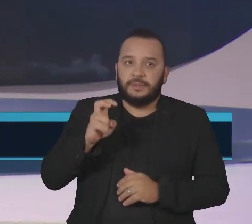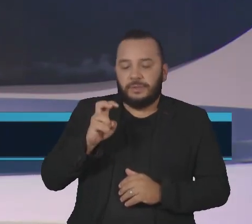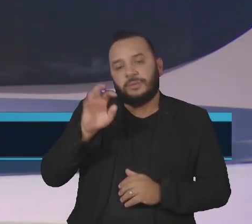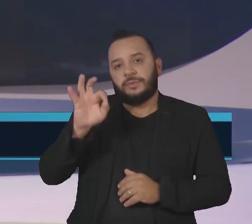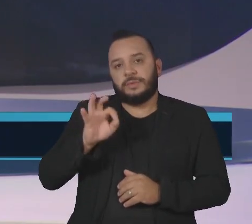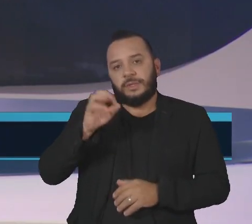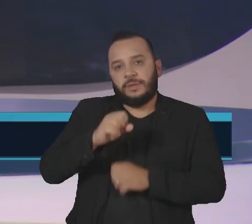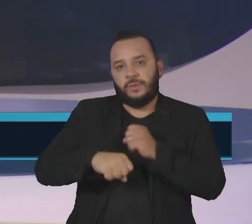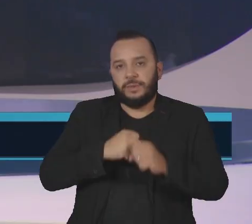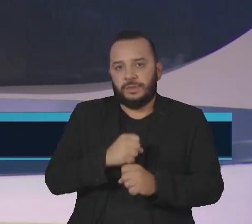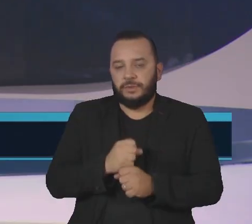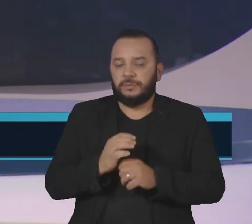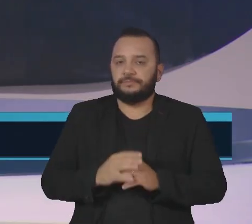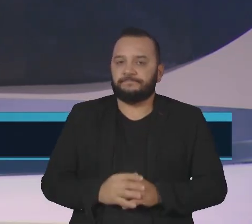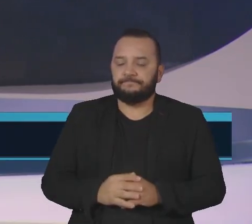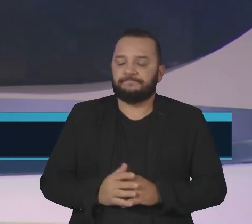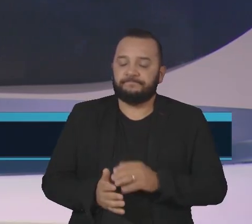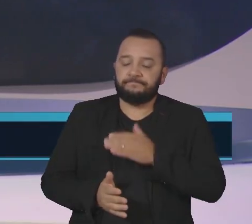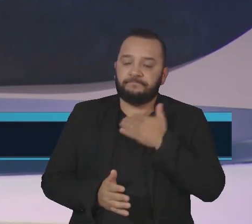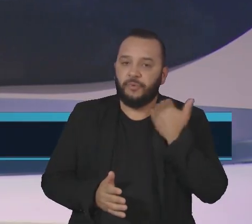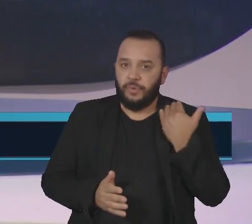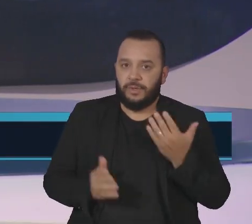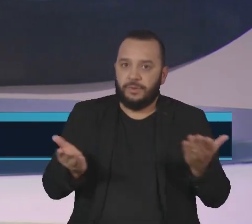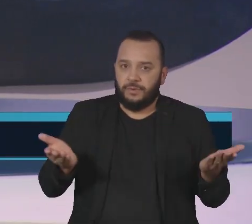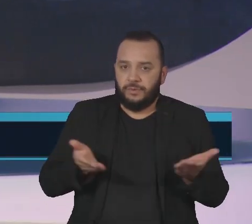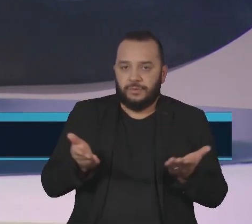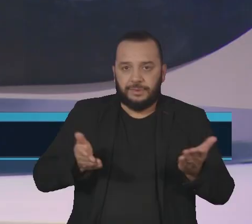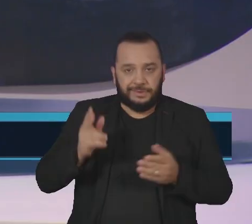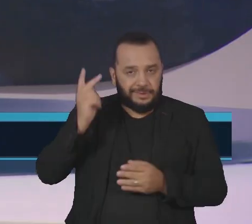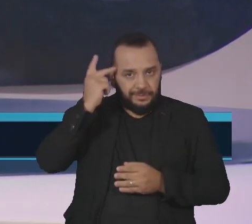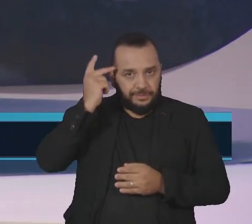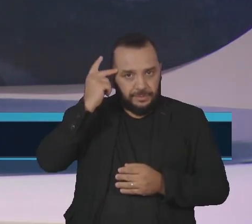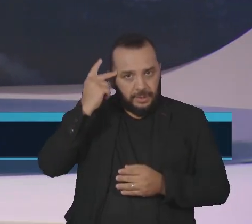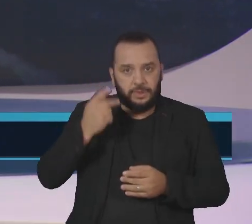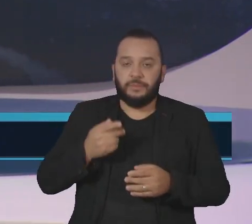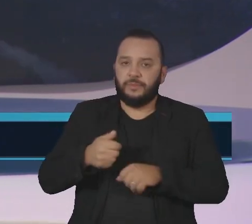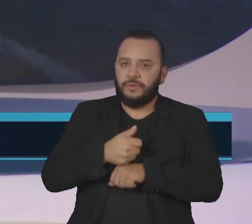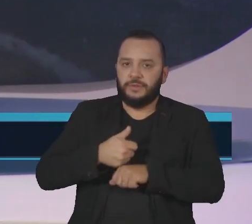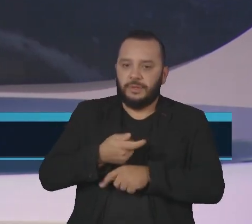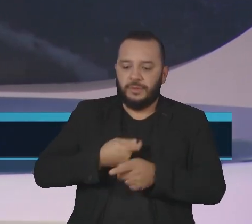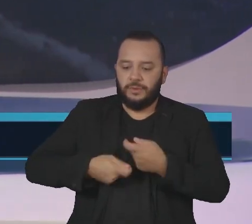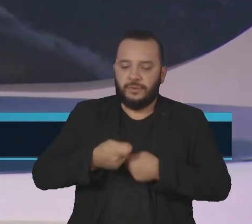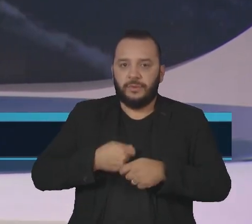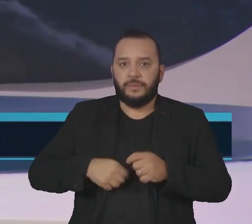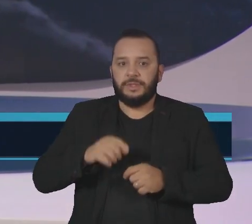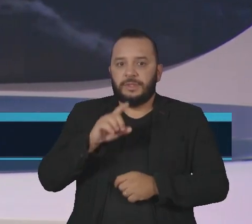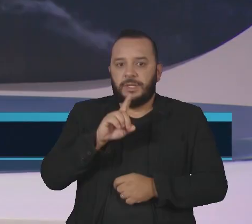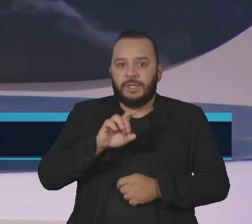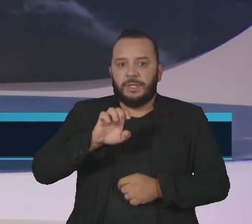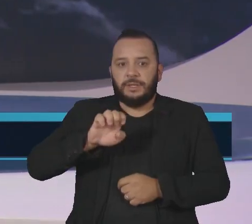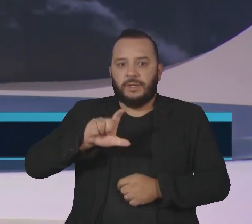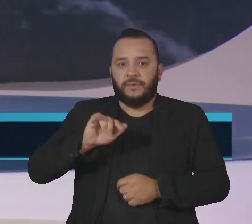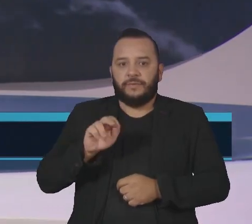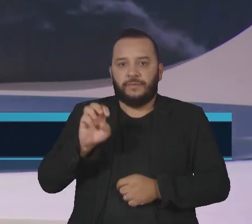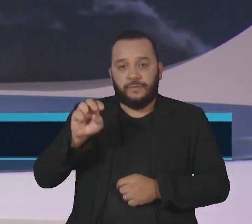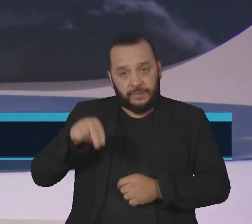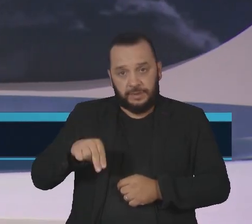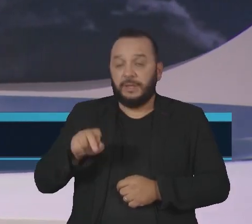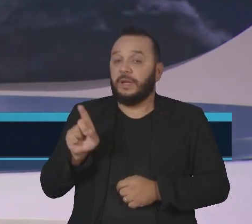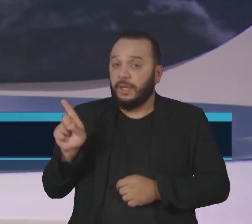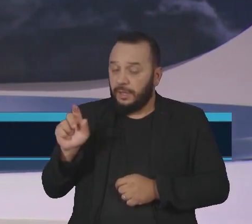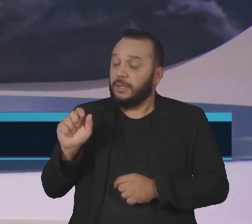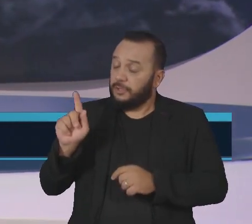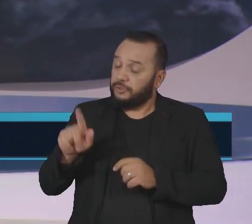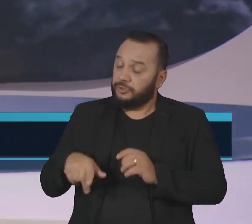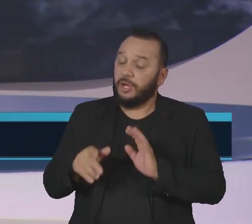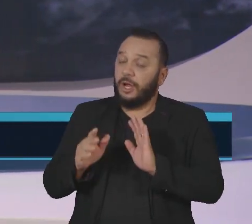E morreu nesta segunda-feira em São Paulo, aos 96 anos, o economista Delfim Neto. Foi ministro dos governos militares. Com a morte dele,